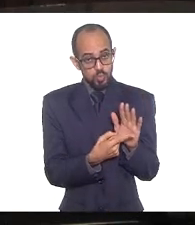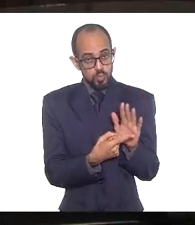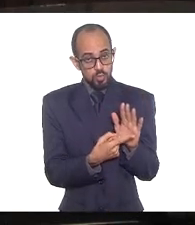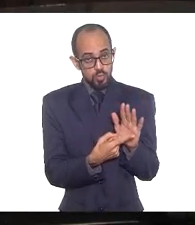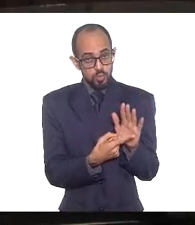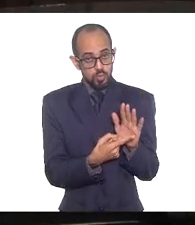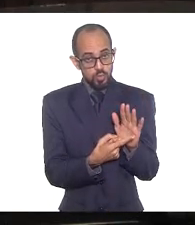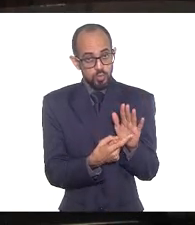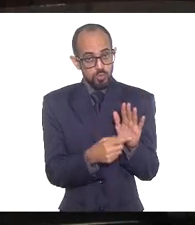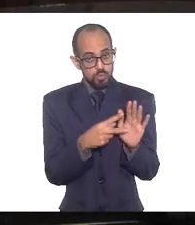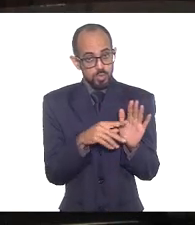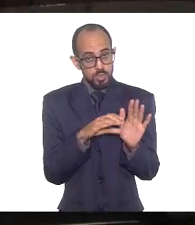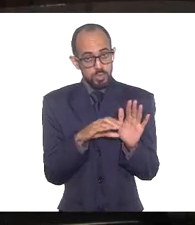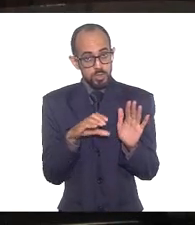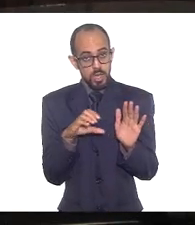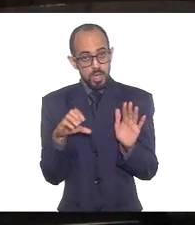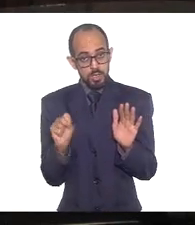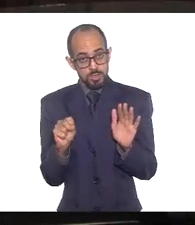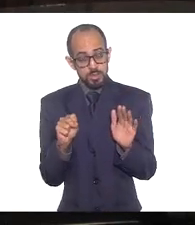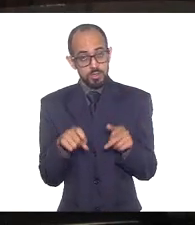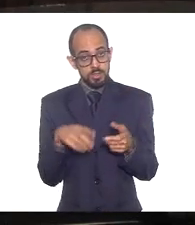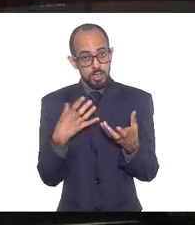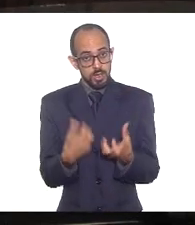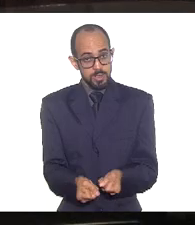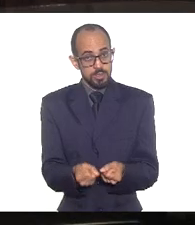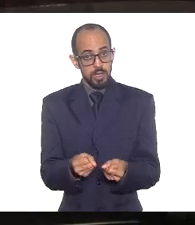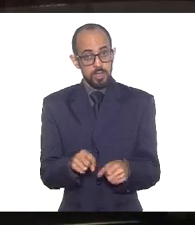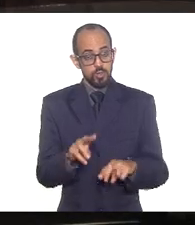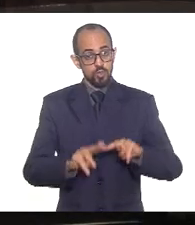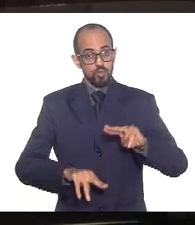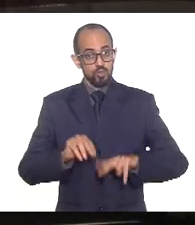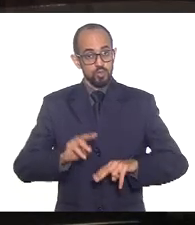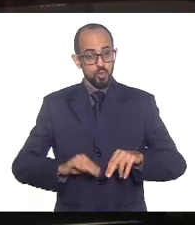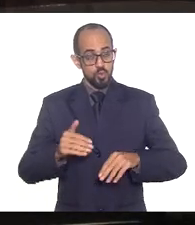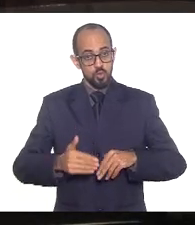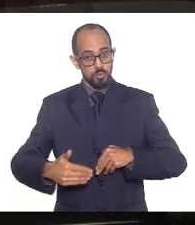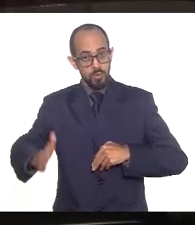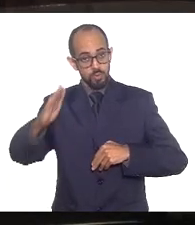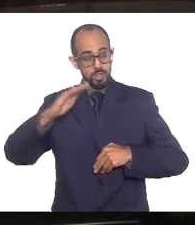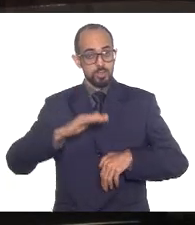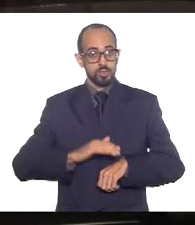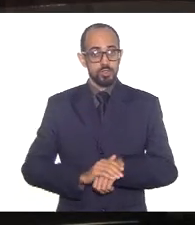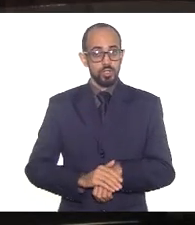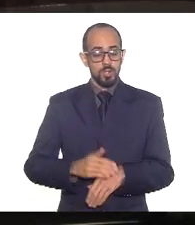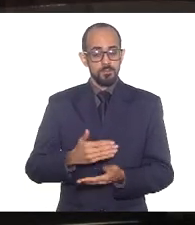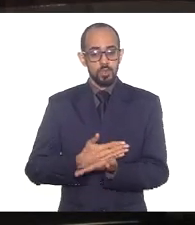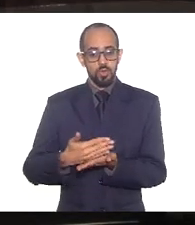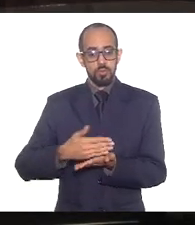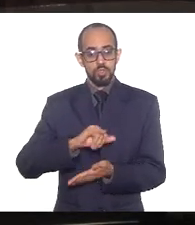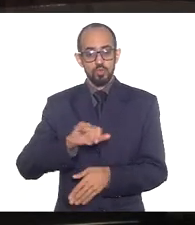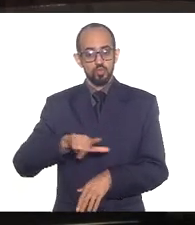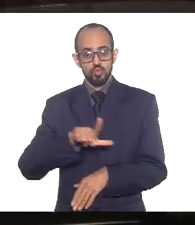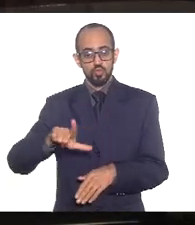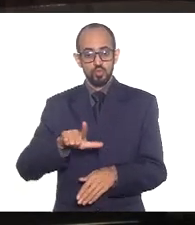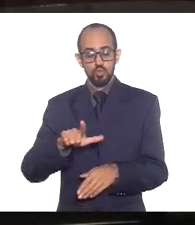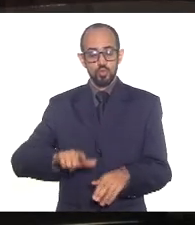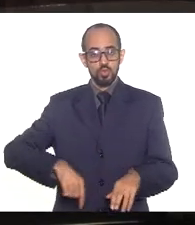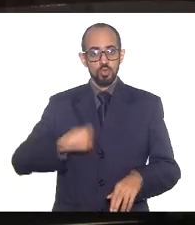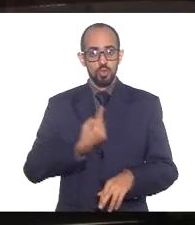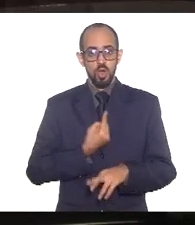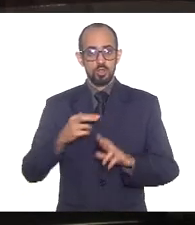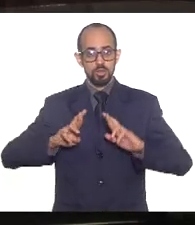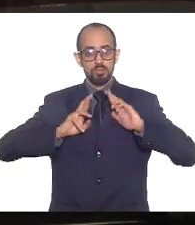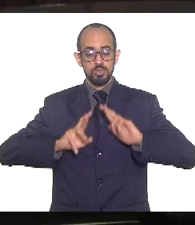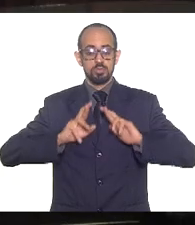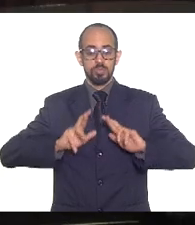e pertence à sua saúde ser implementado a partir de Julho nós estamos começando o mês de Julho EA gente espera que seja